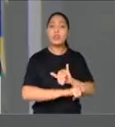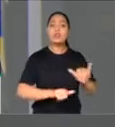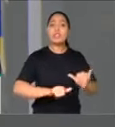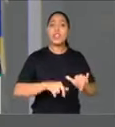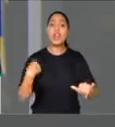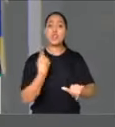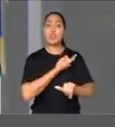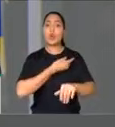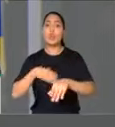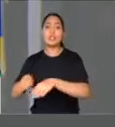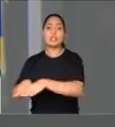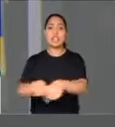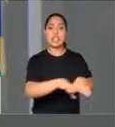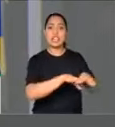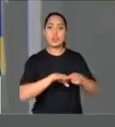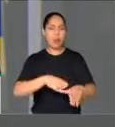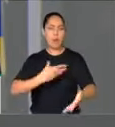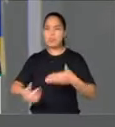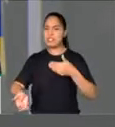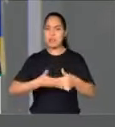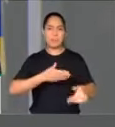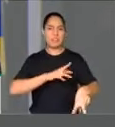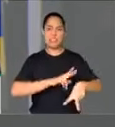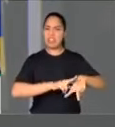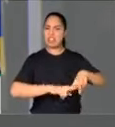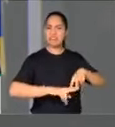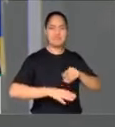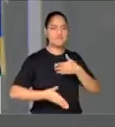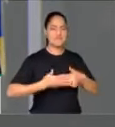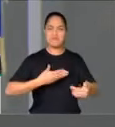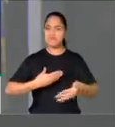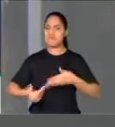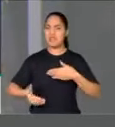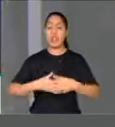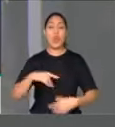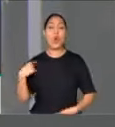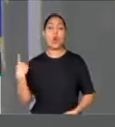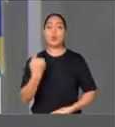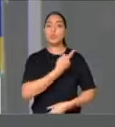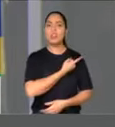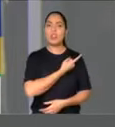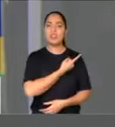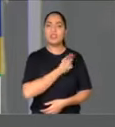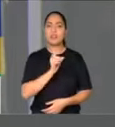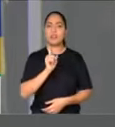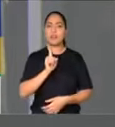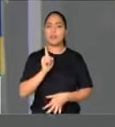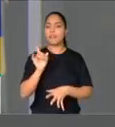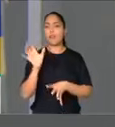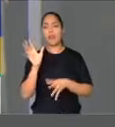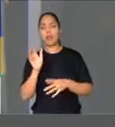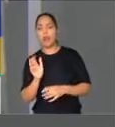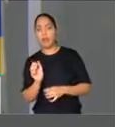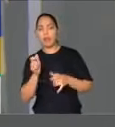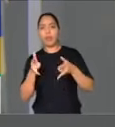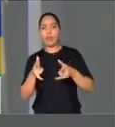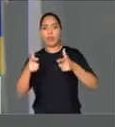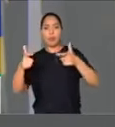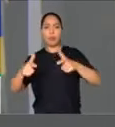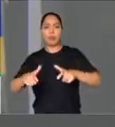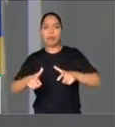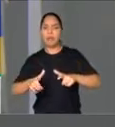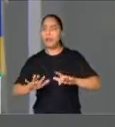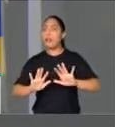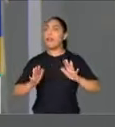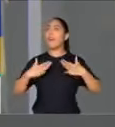todos somos iguais, sem distinção de qualquer natureza. Não vamos deitar em berço esplêndido. Temos muitos desafios